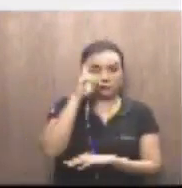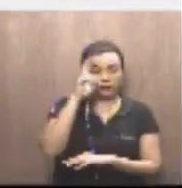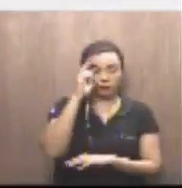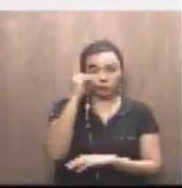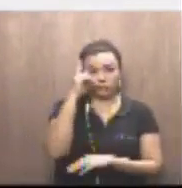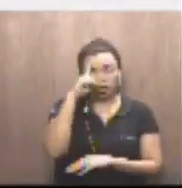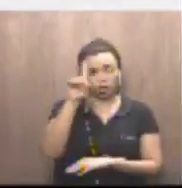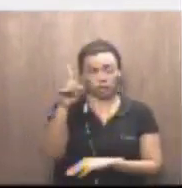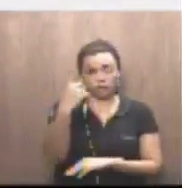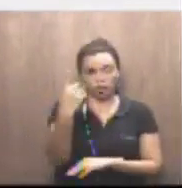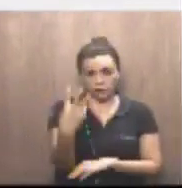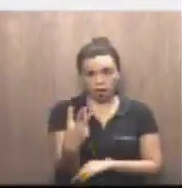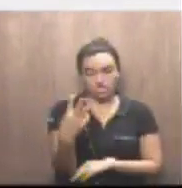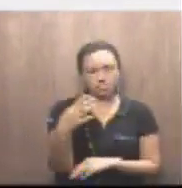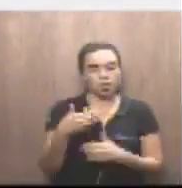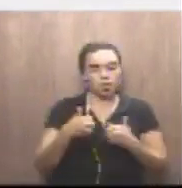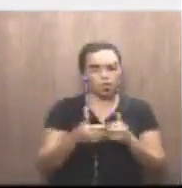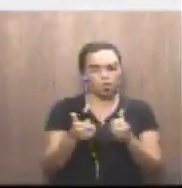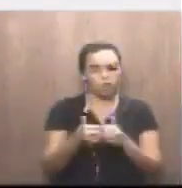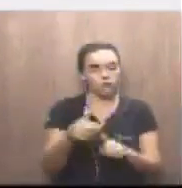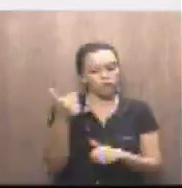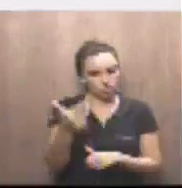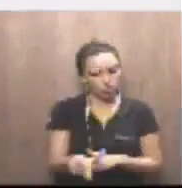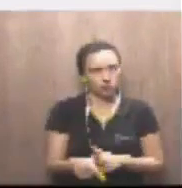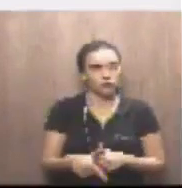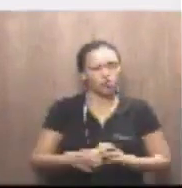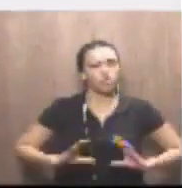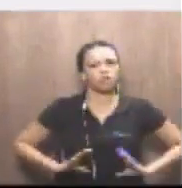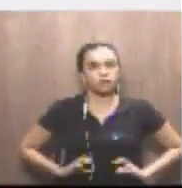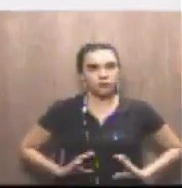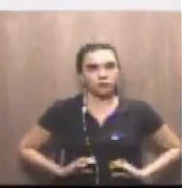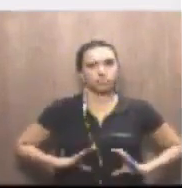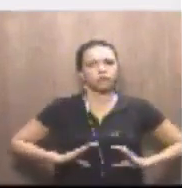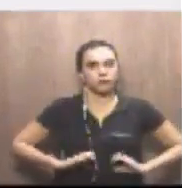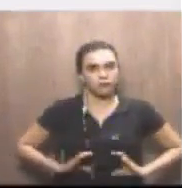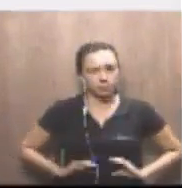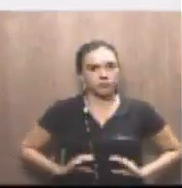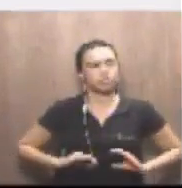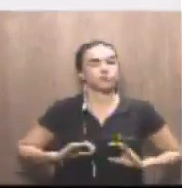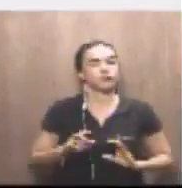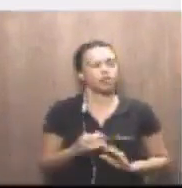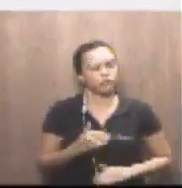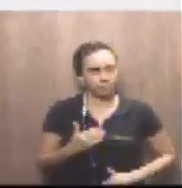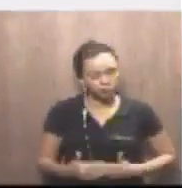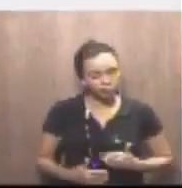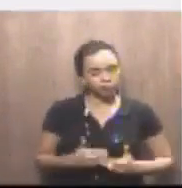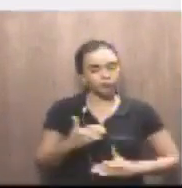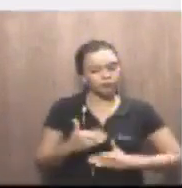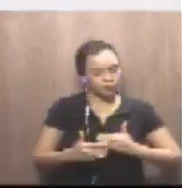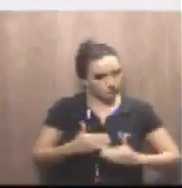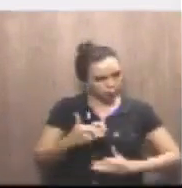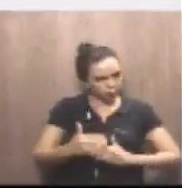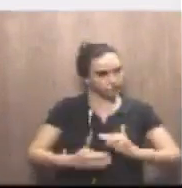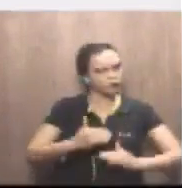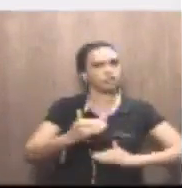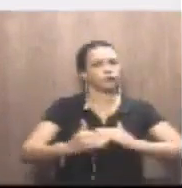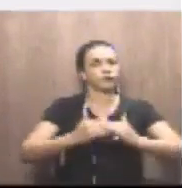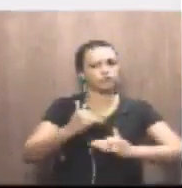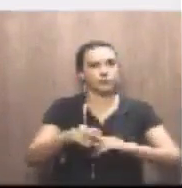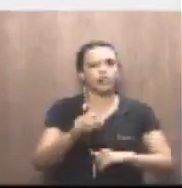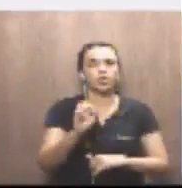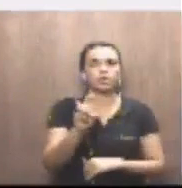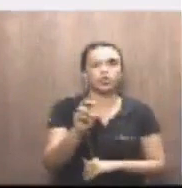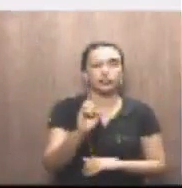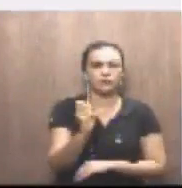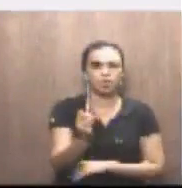dia 13, ela começou as contrações e ali foi tomando um ritmo. 5 horas da